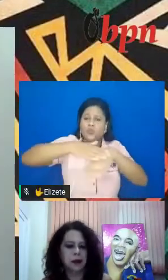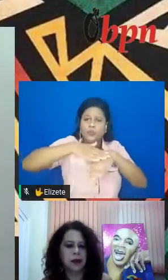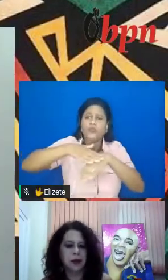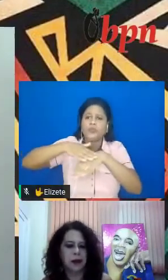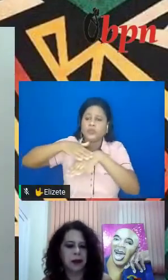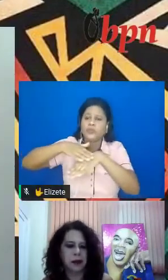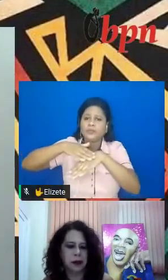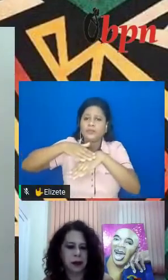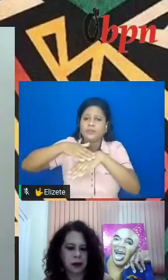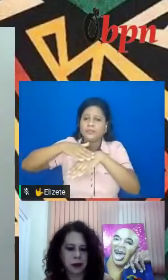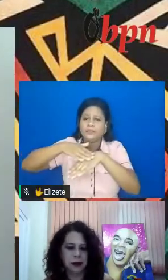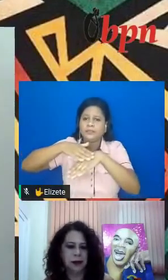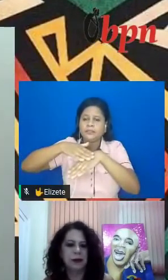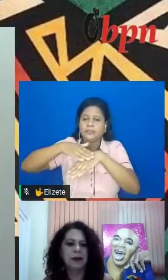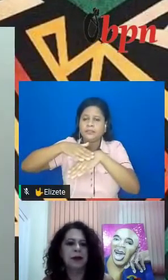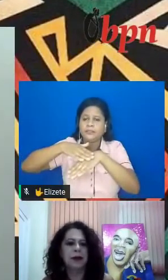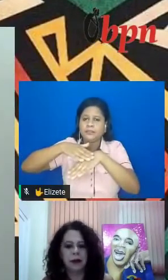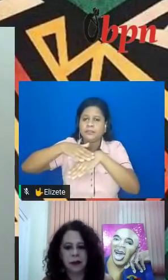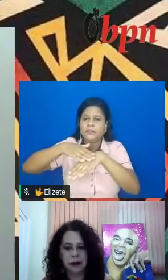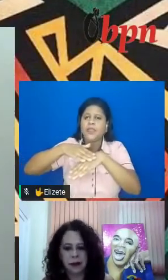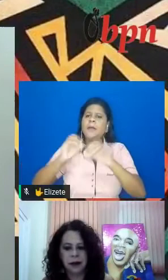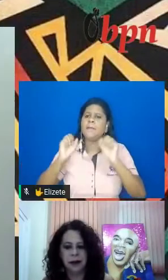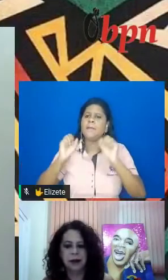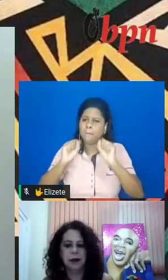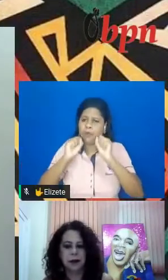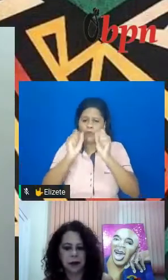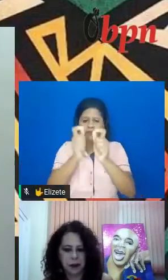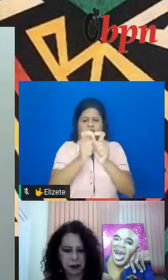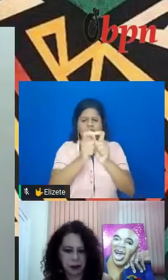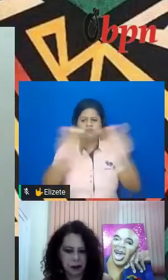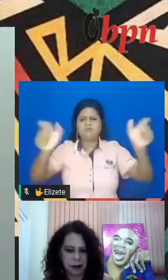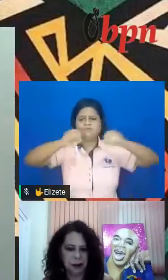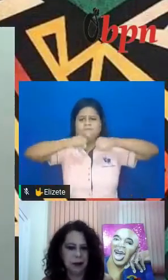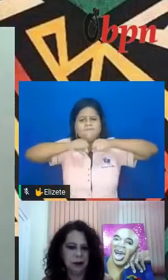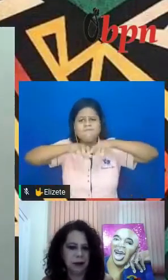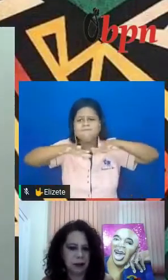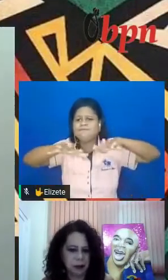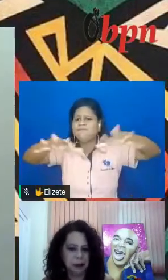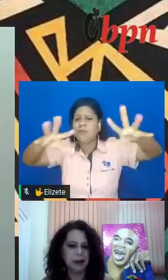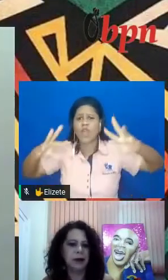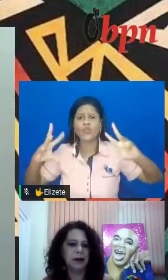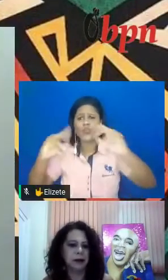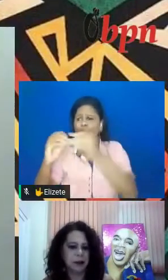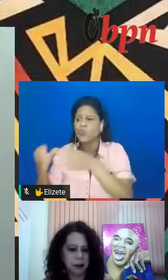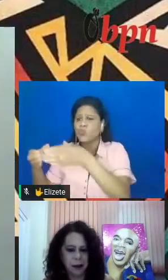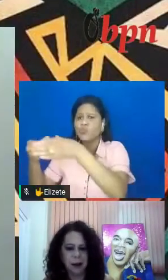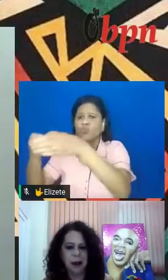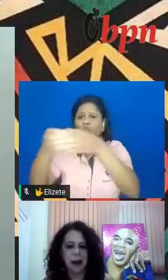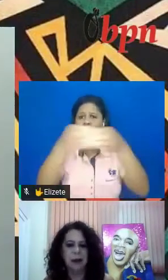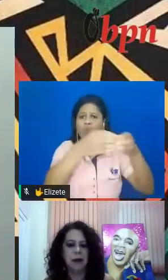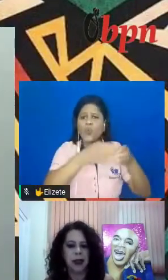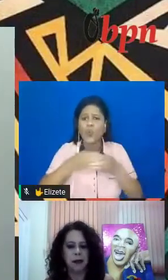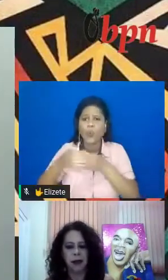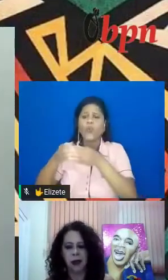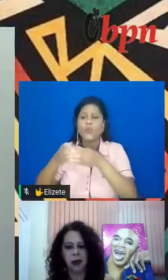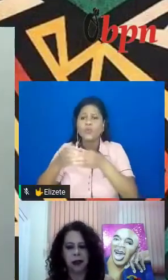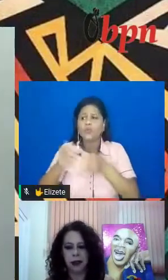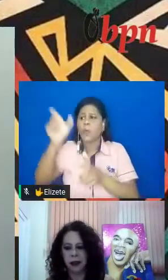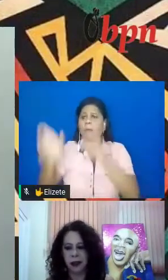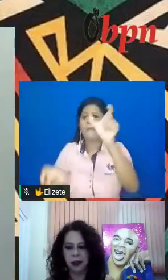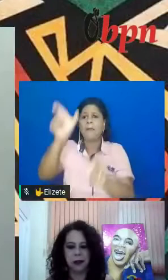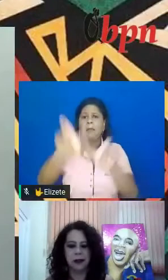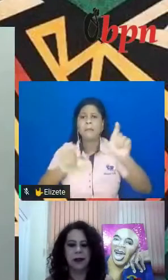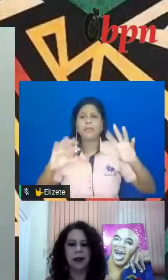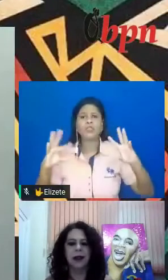essa autoria ela pode abranger a todos esses grupos, né, repito, a todos esses sujeitos que são